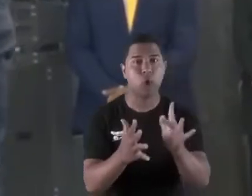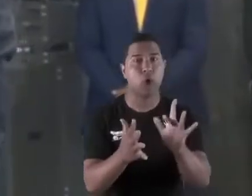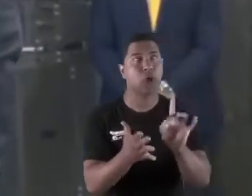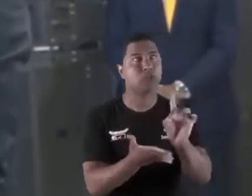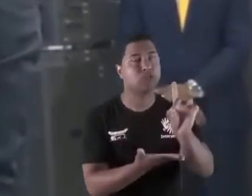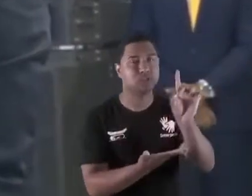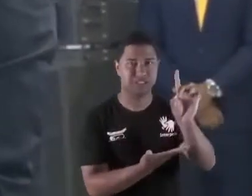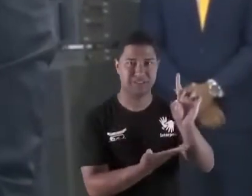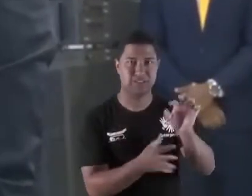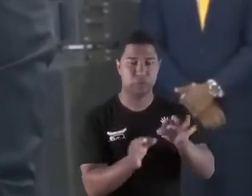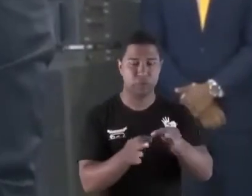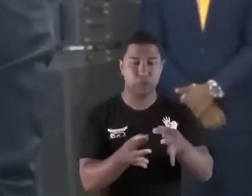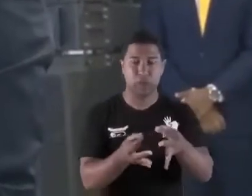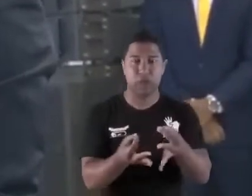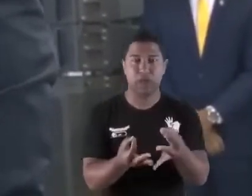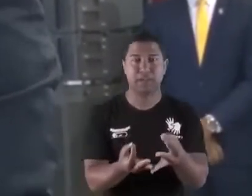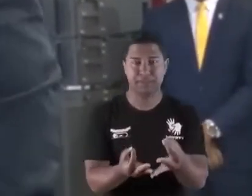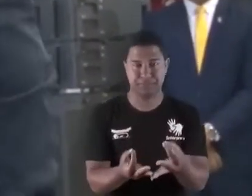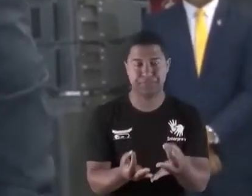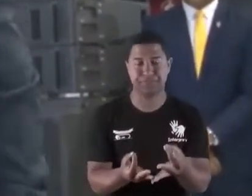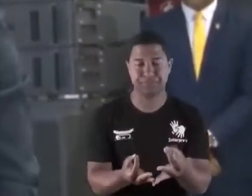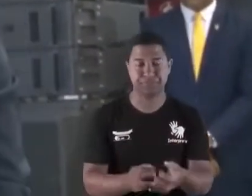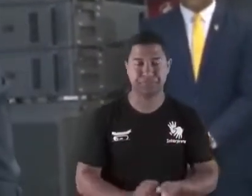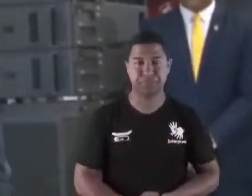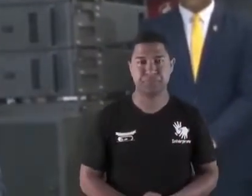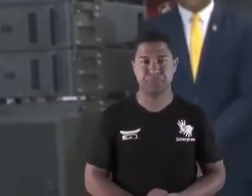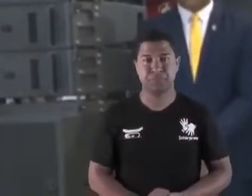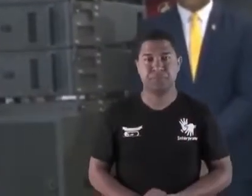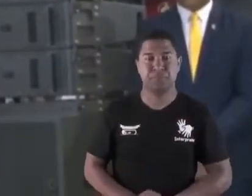Estou falando de humildade.